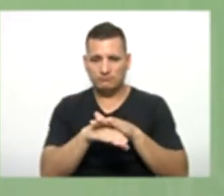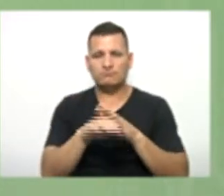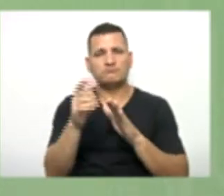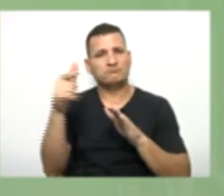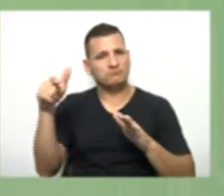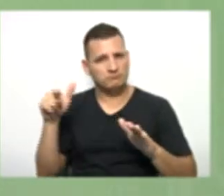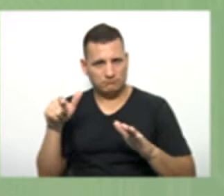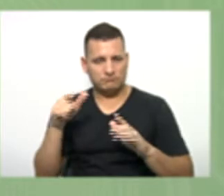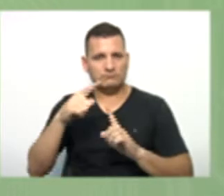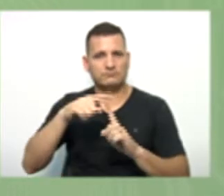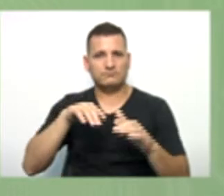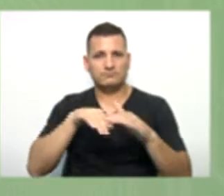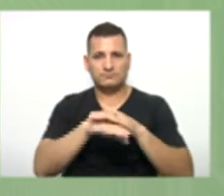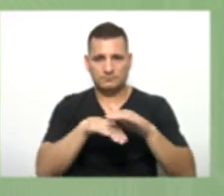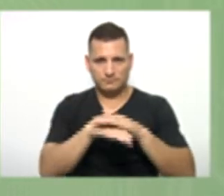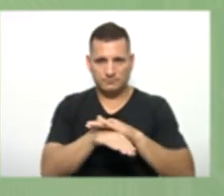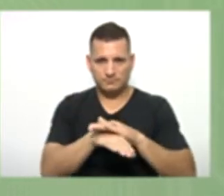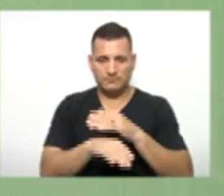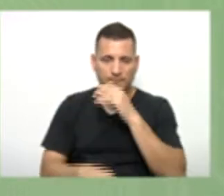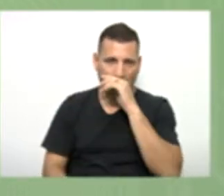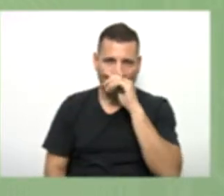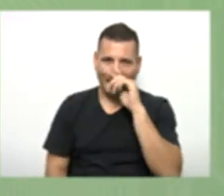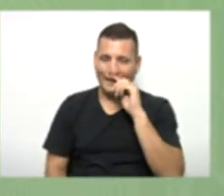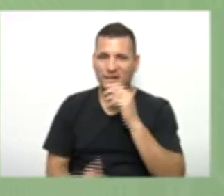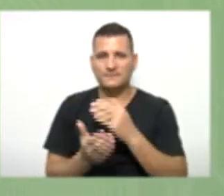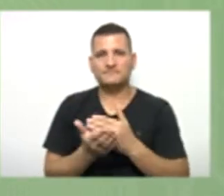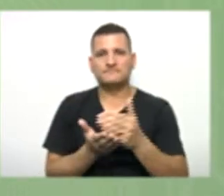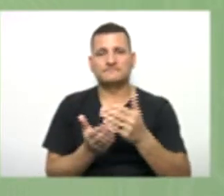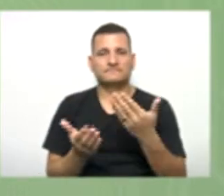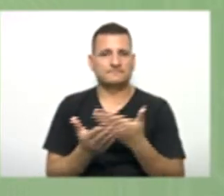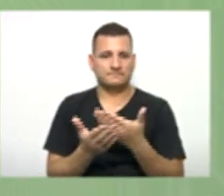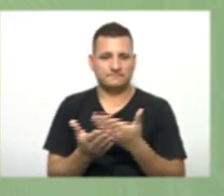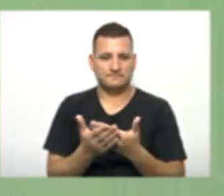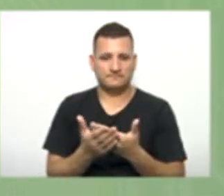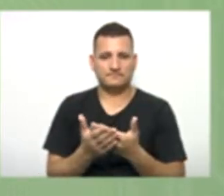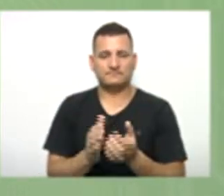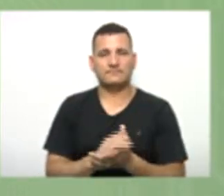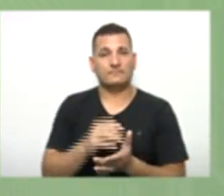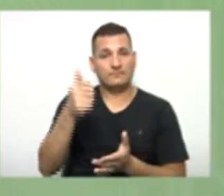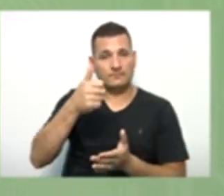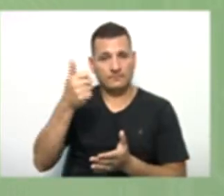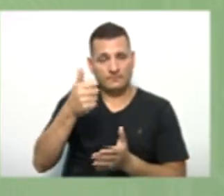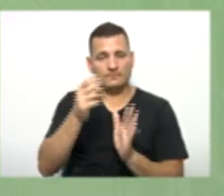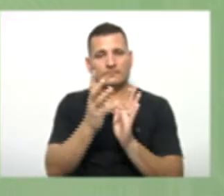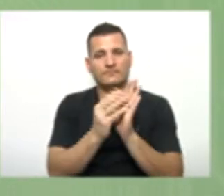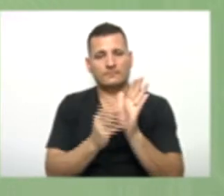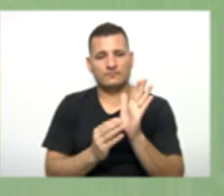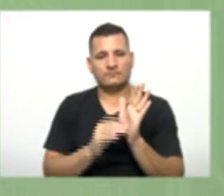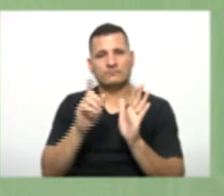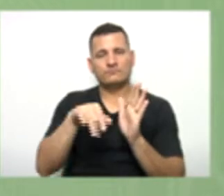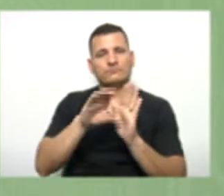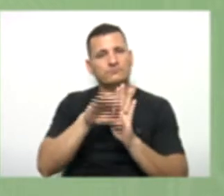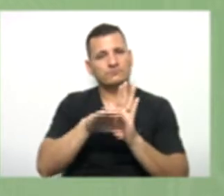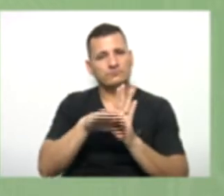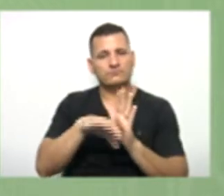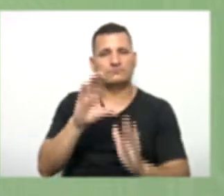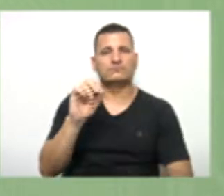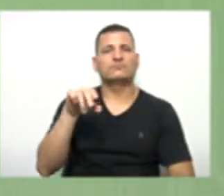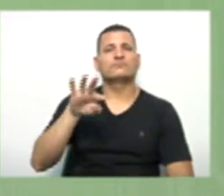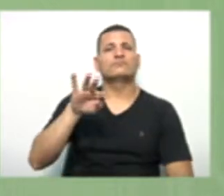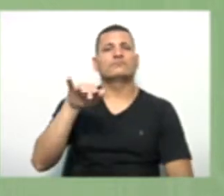reserva. Bom, vamos dar início à nossa aula de hoje. O nosso primeiro conteúdo é conceito de